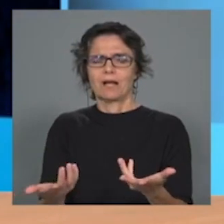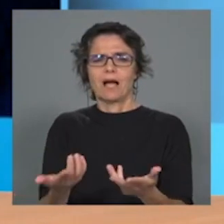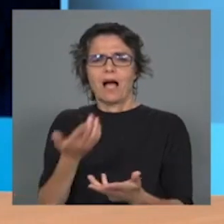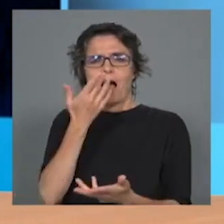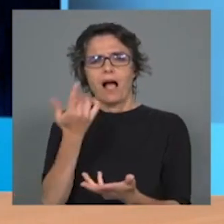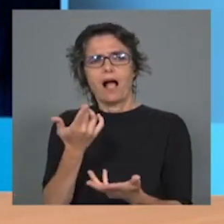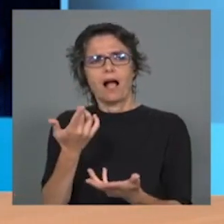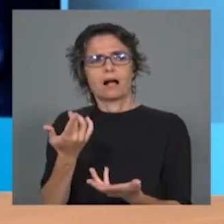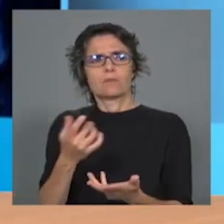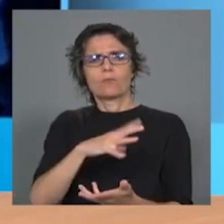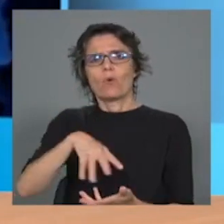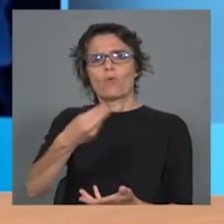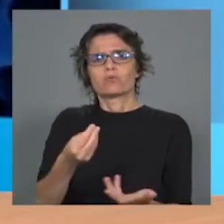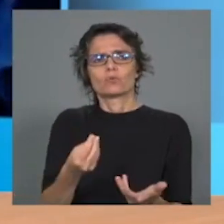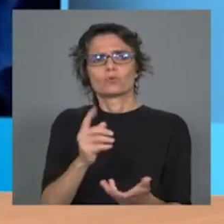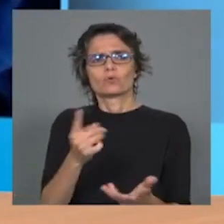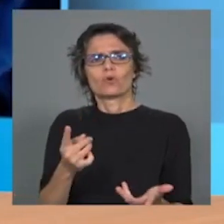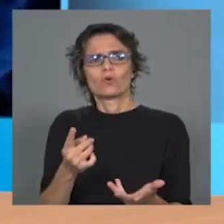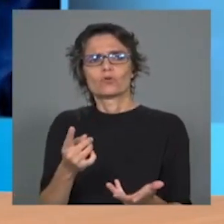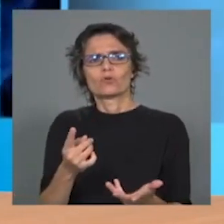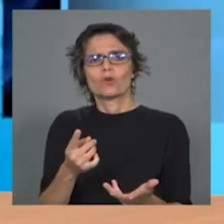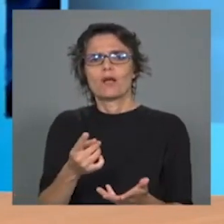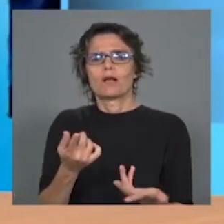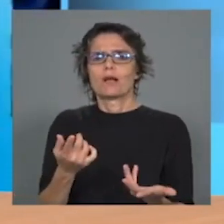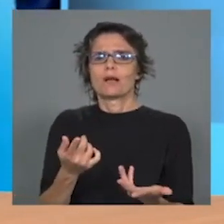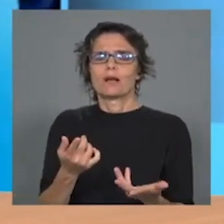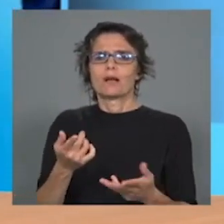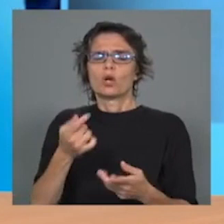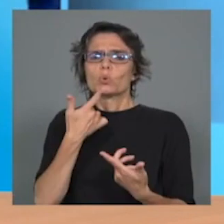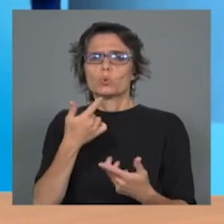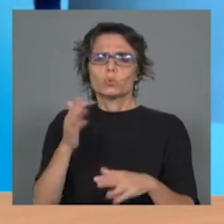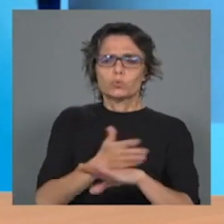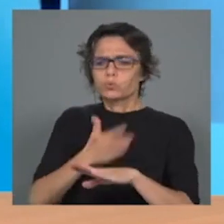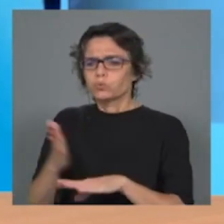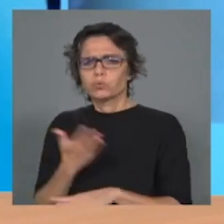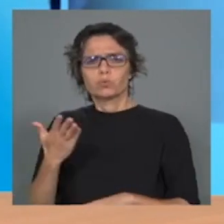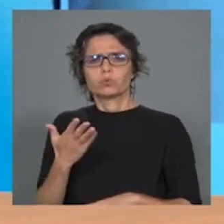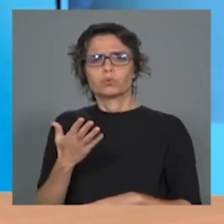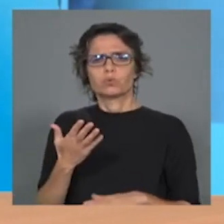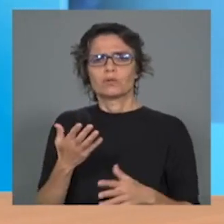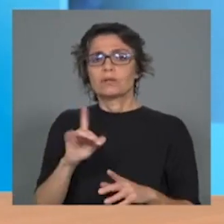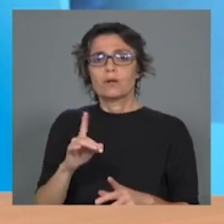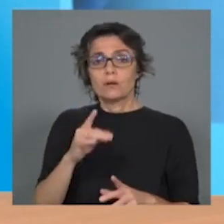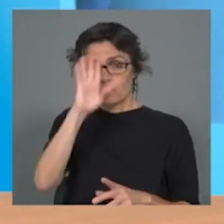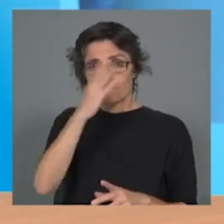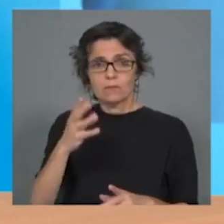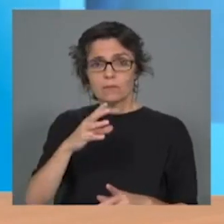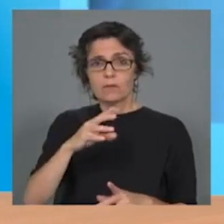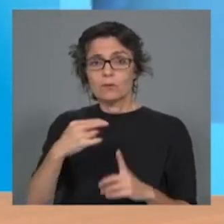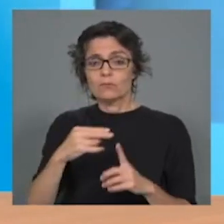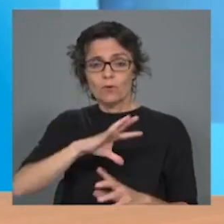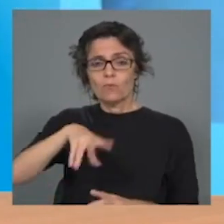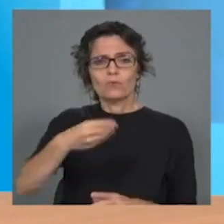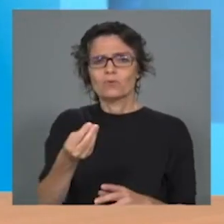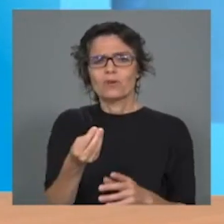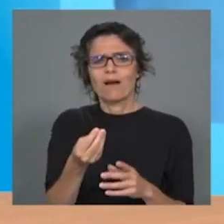se o mundo fosse a preto e branco, como se tudo fosse claro e distinto, à maneira cartesiana, mas não, as coisas são